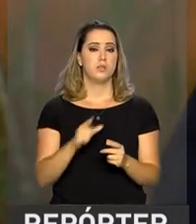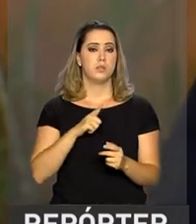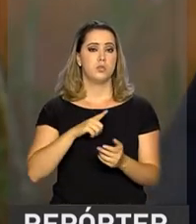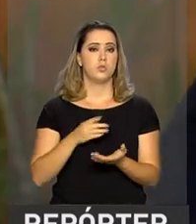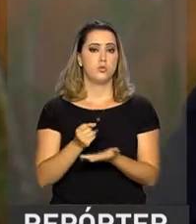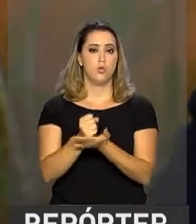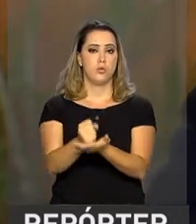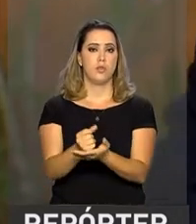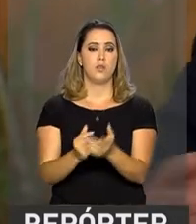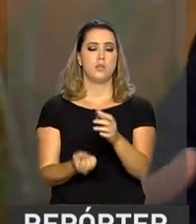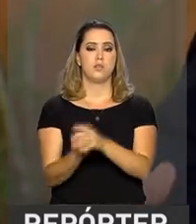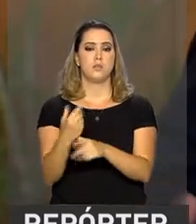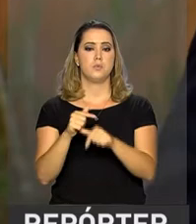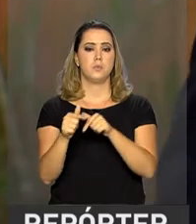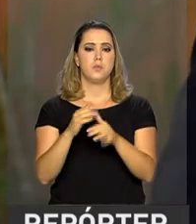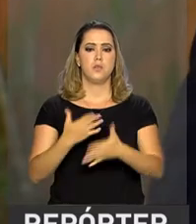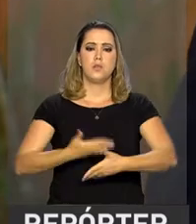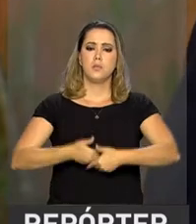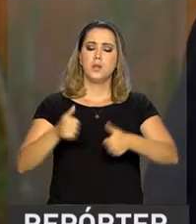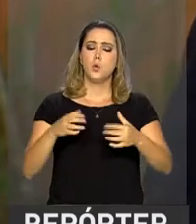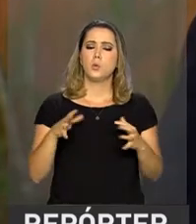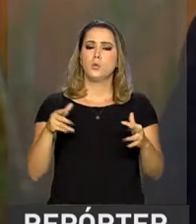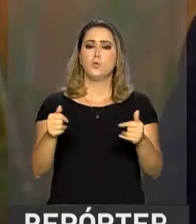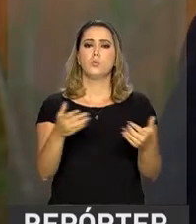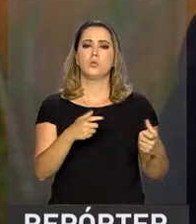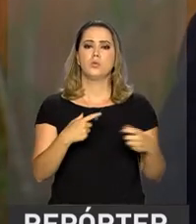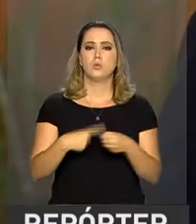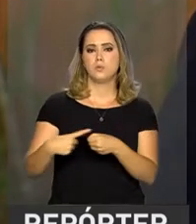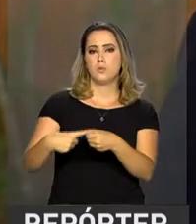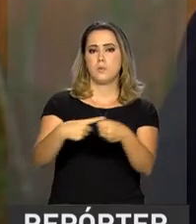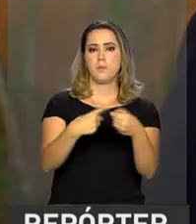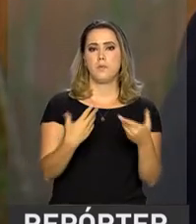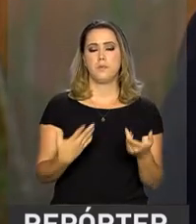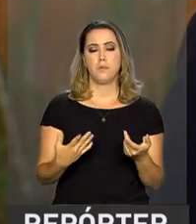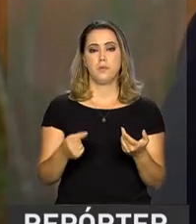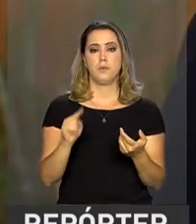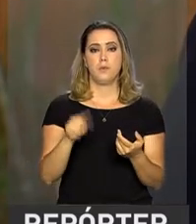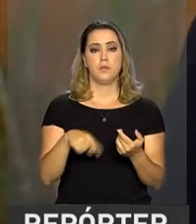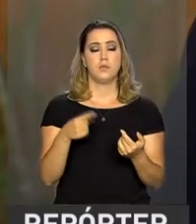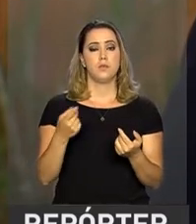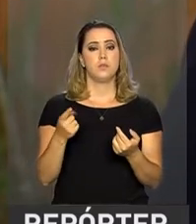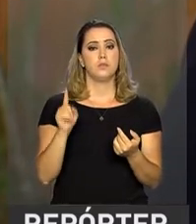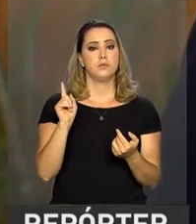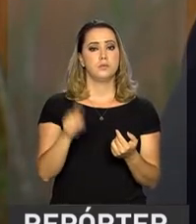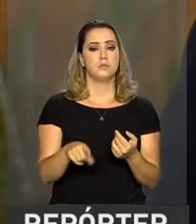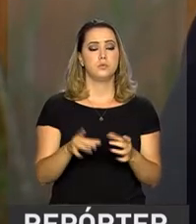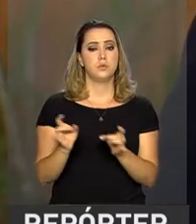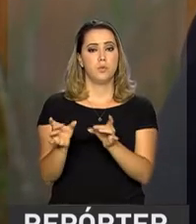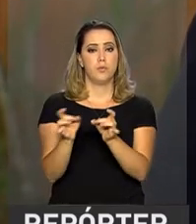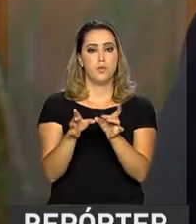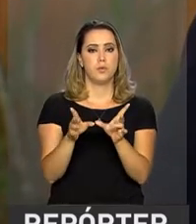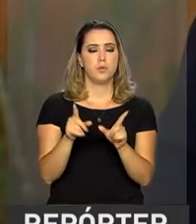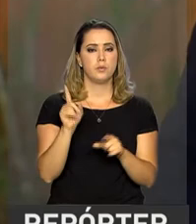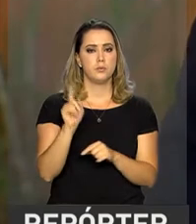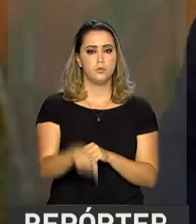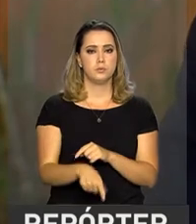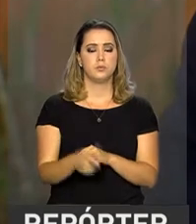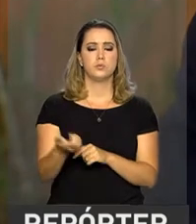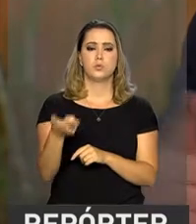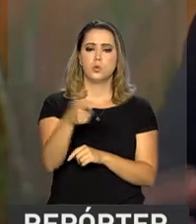serviço e melhora todo o ambiente na cidade então é esse vai ser um leilão é que